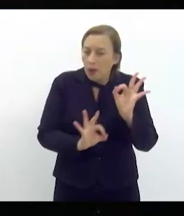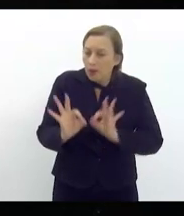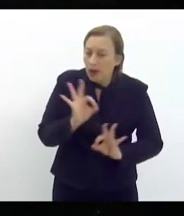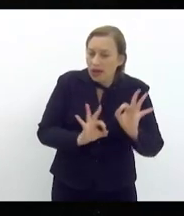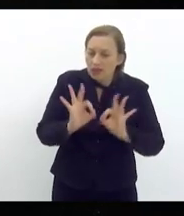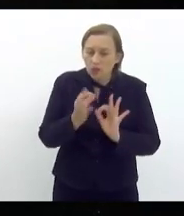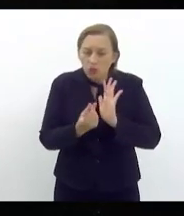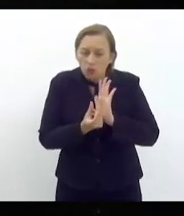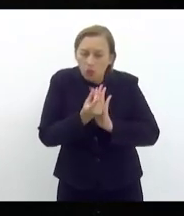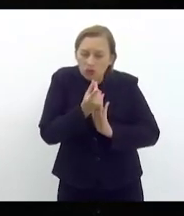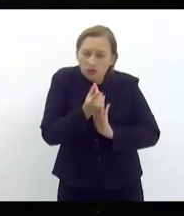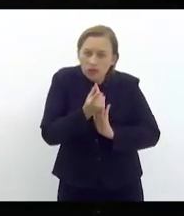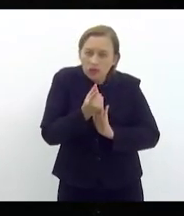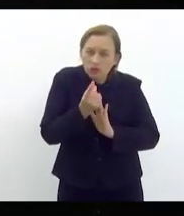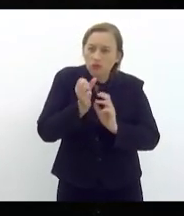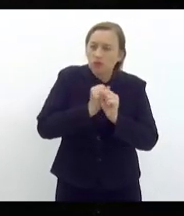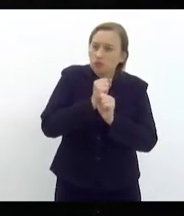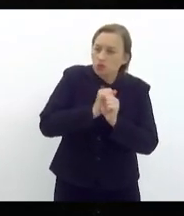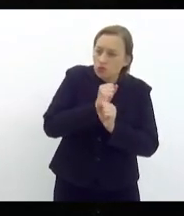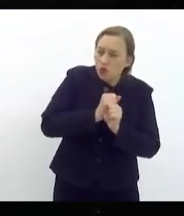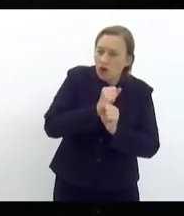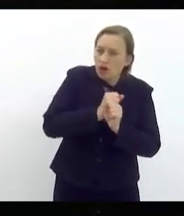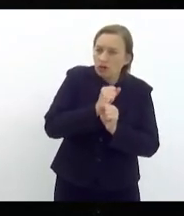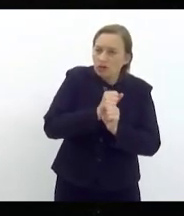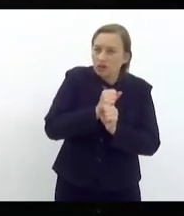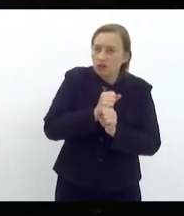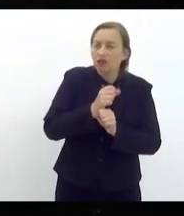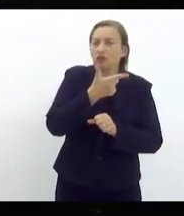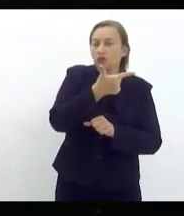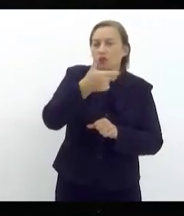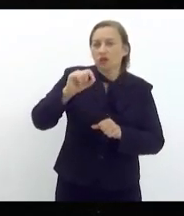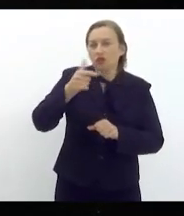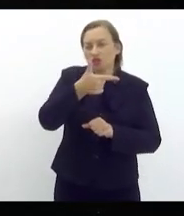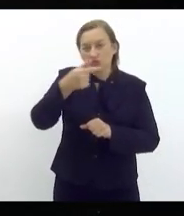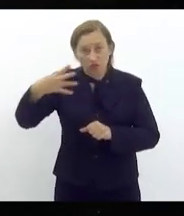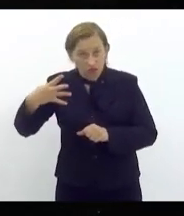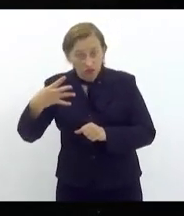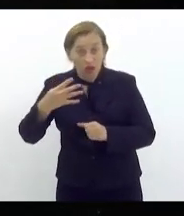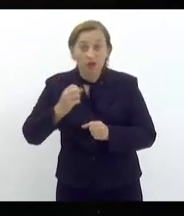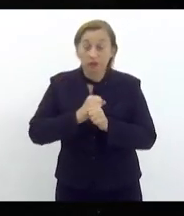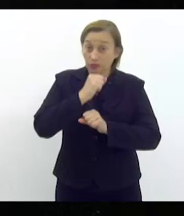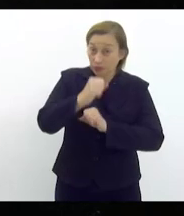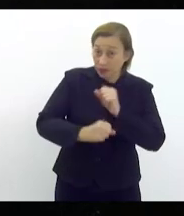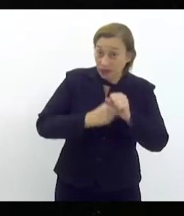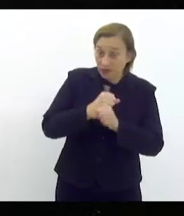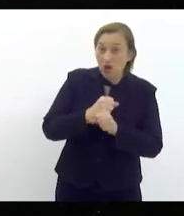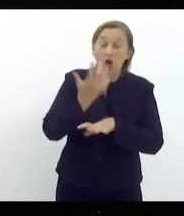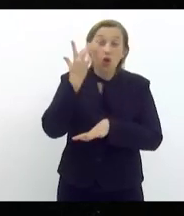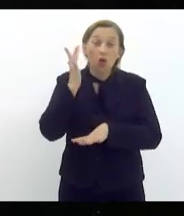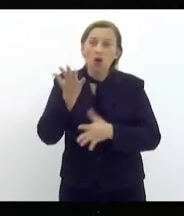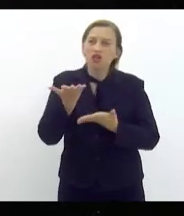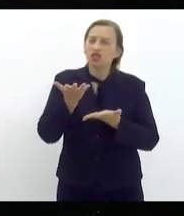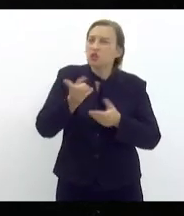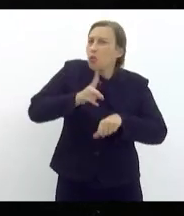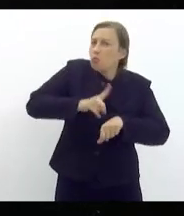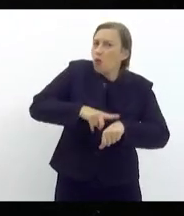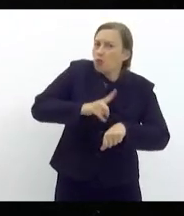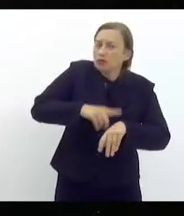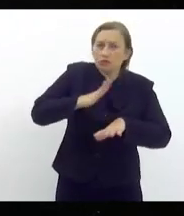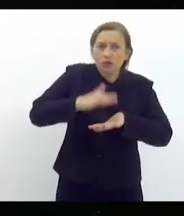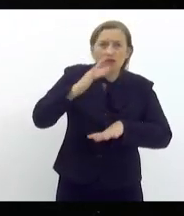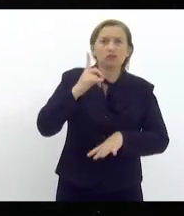orçamento anual, nesse caso de 2024. Acho que é talvez um dos momentos mais